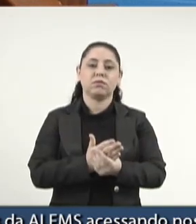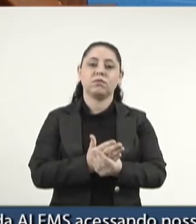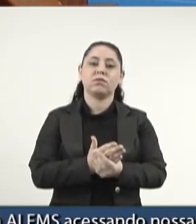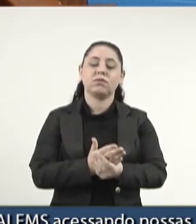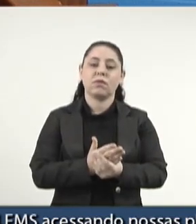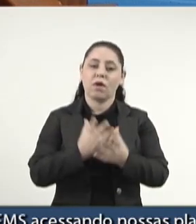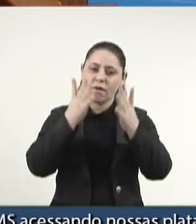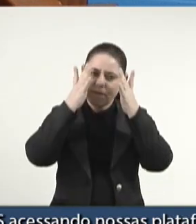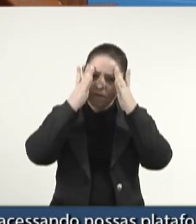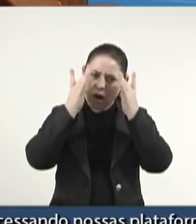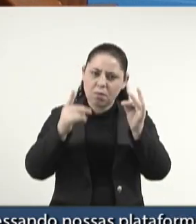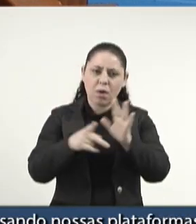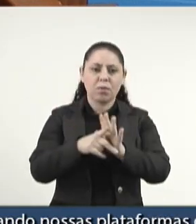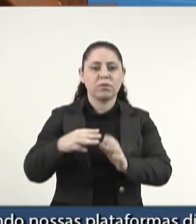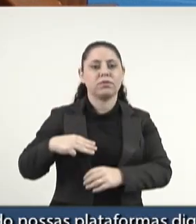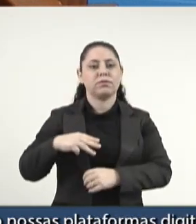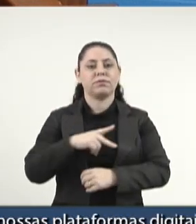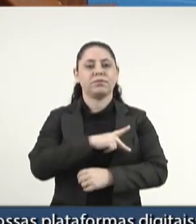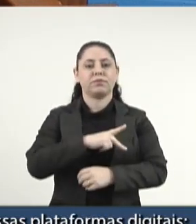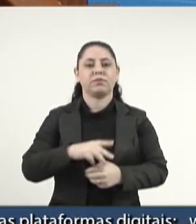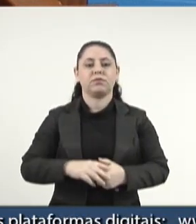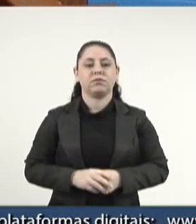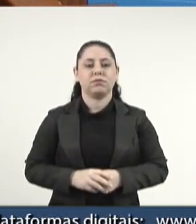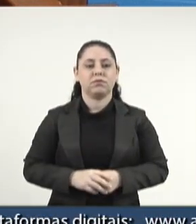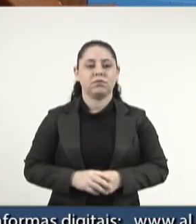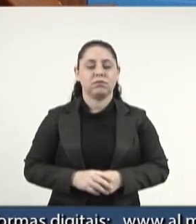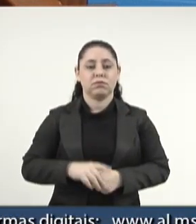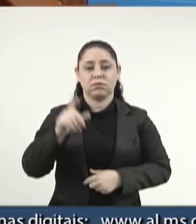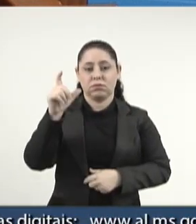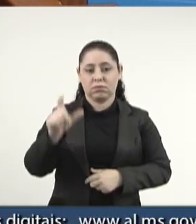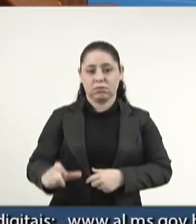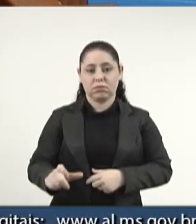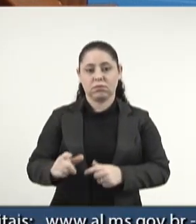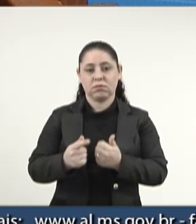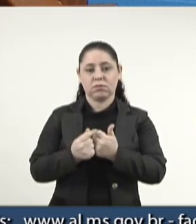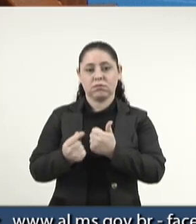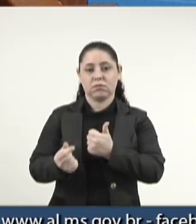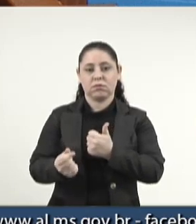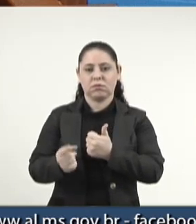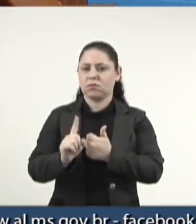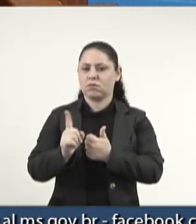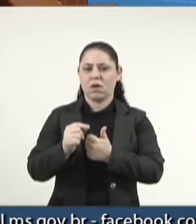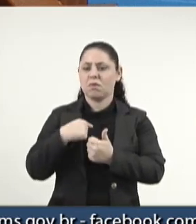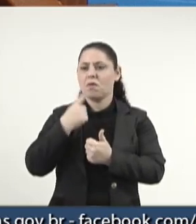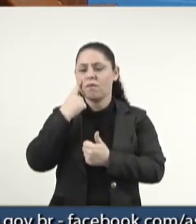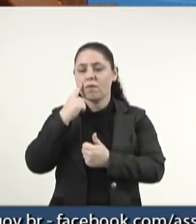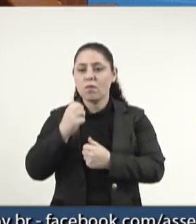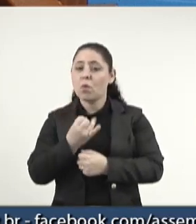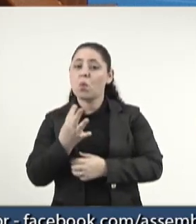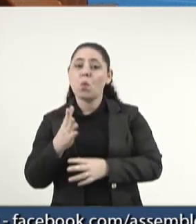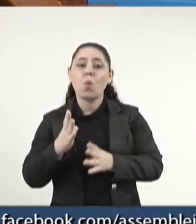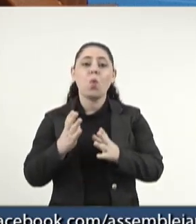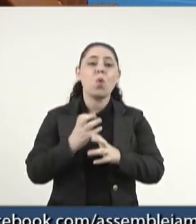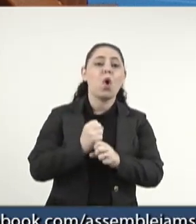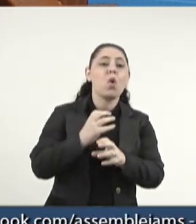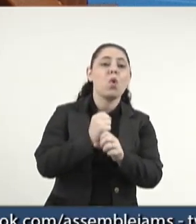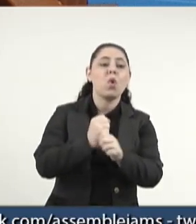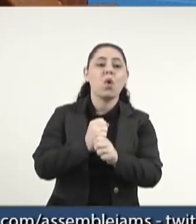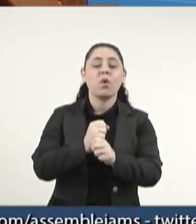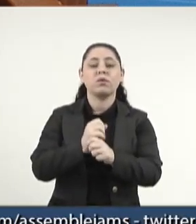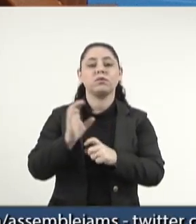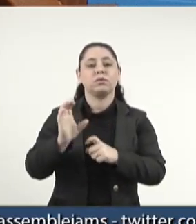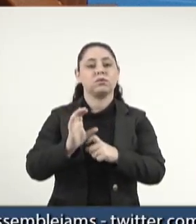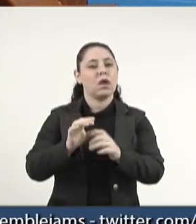requerimento formal ao Ministério Público, ao Tribunal de Contas, não para que veja contas da CACEMES, mas para